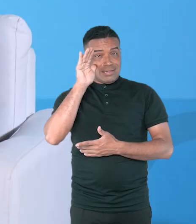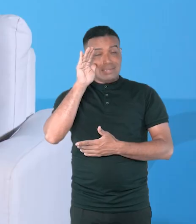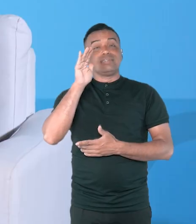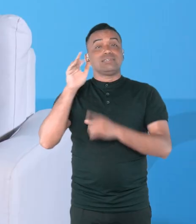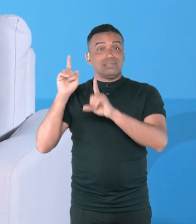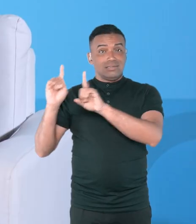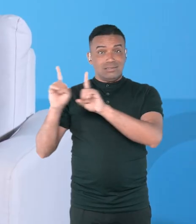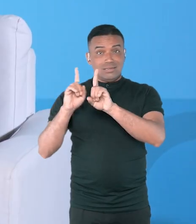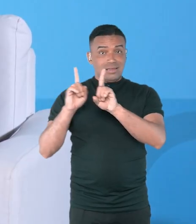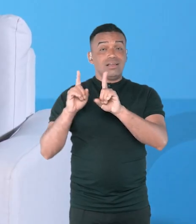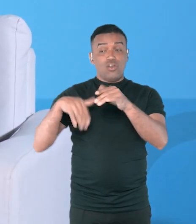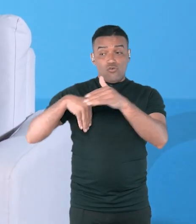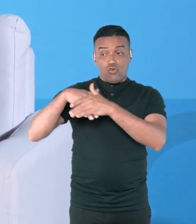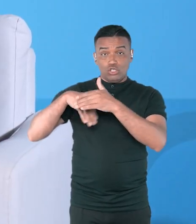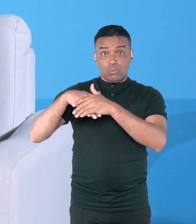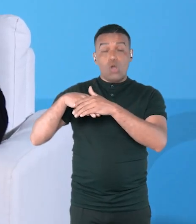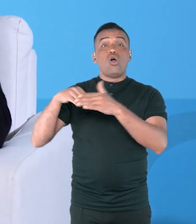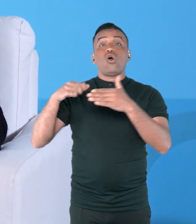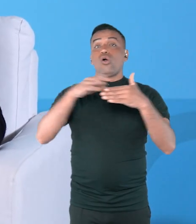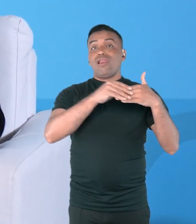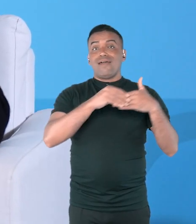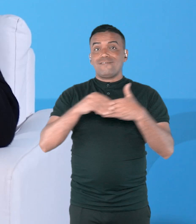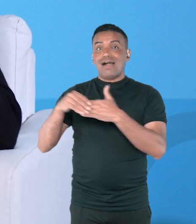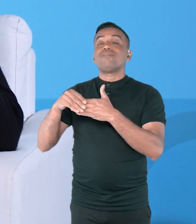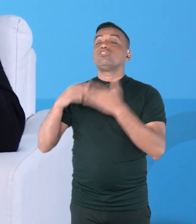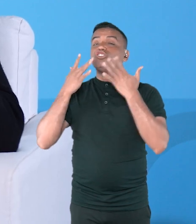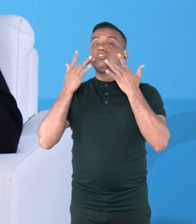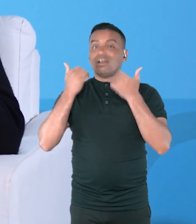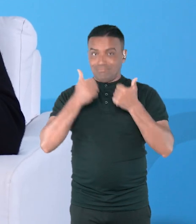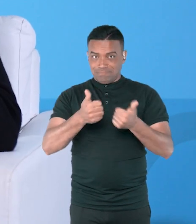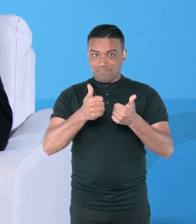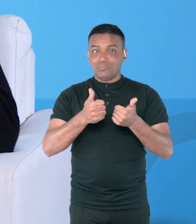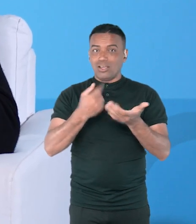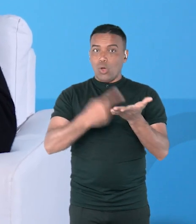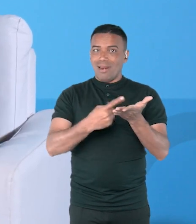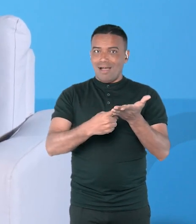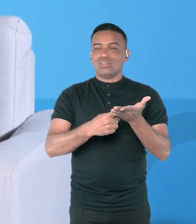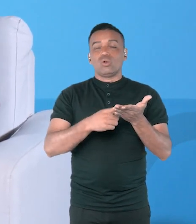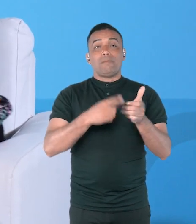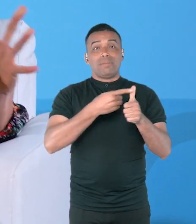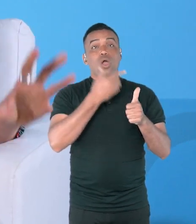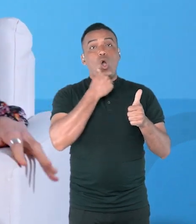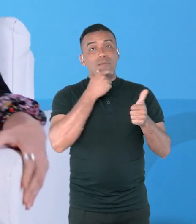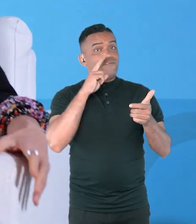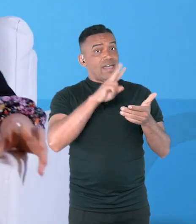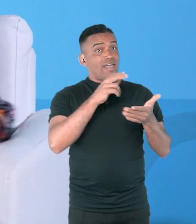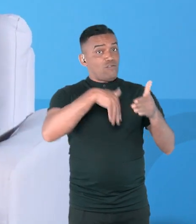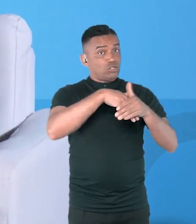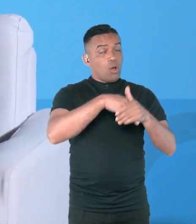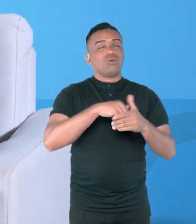visse, se ela deixasse ele ver o futebol, depois ela levava ela ao teatro. Vai. Então ele chega